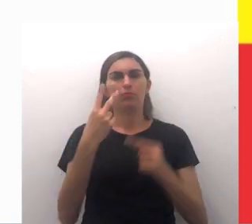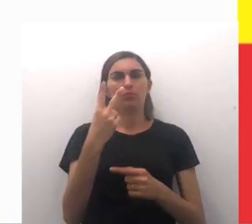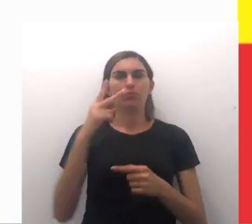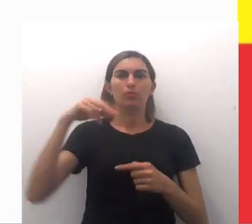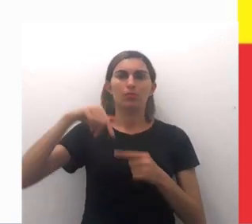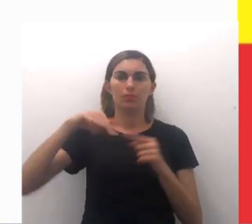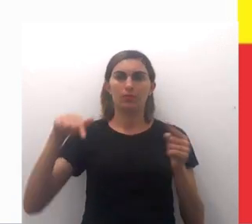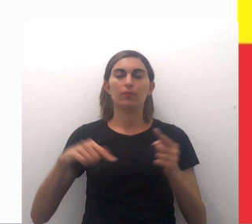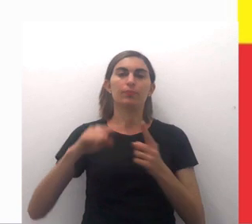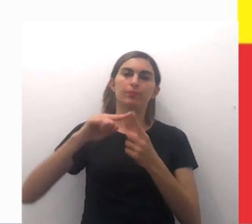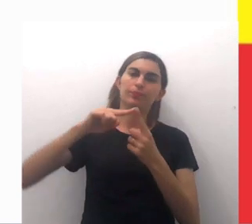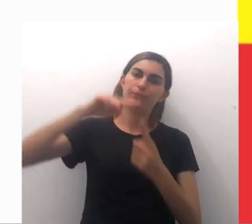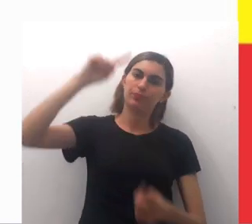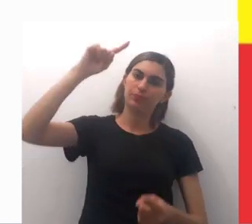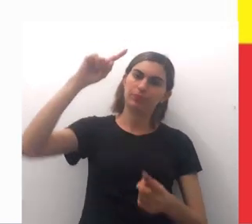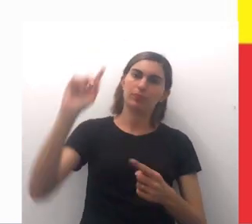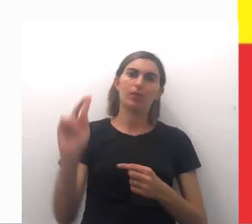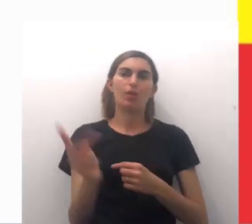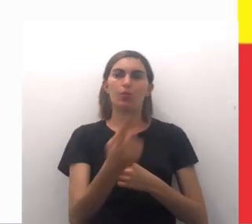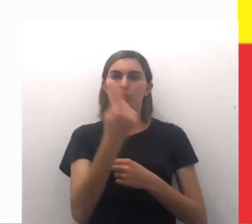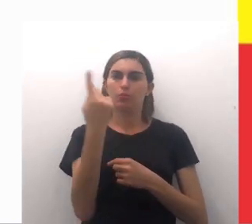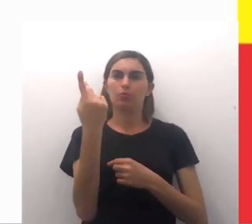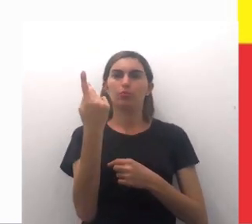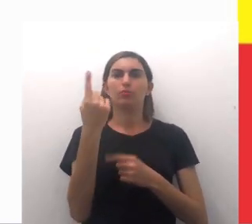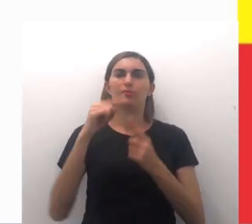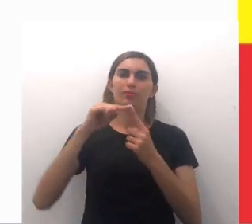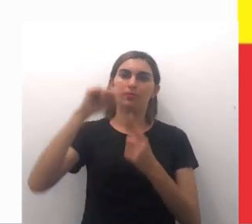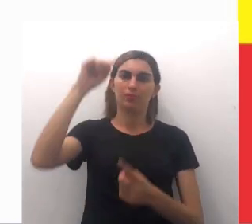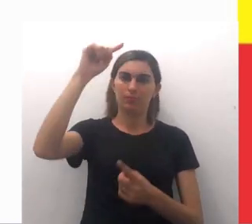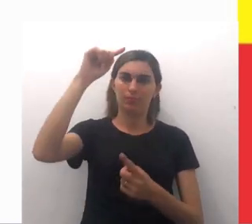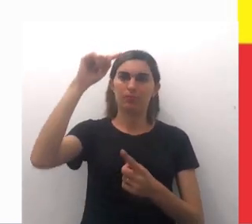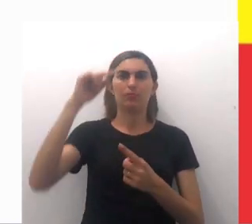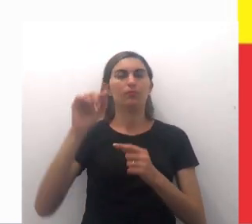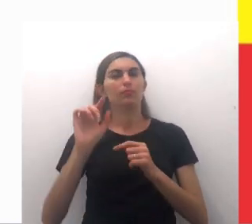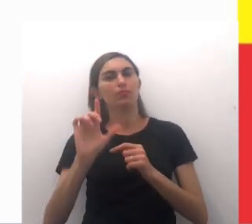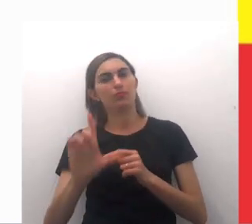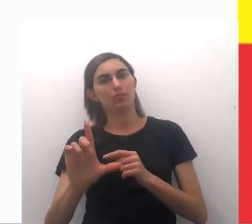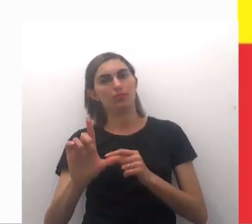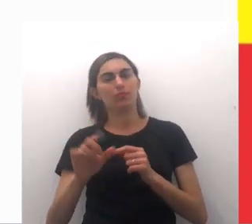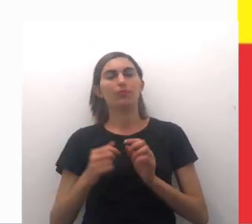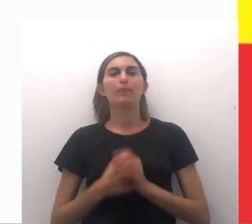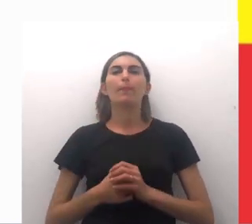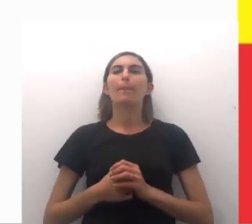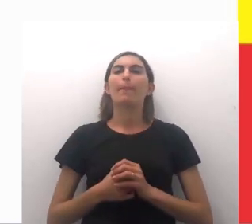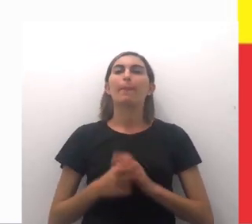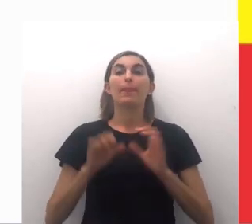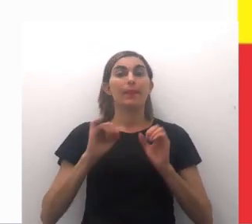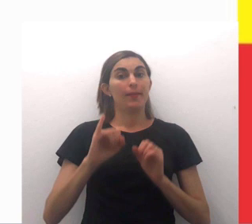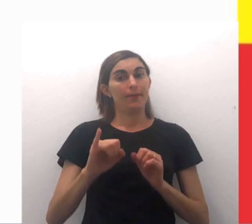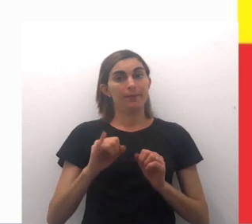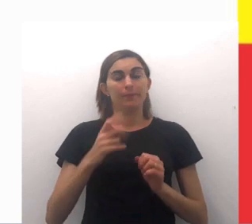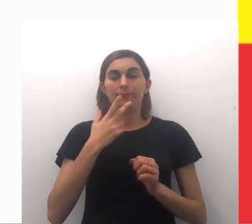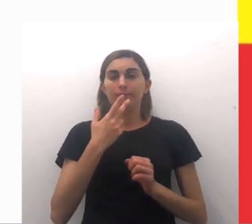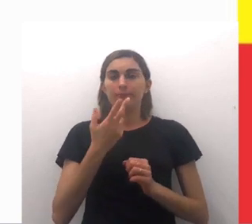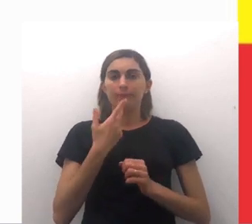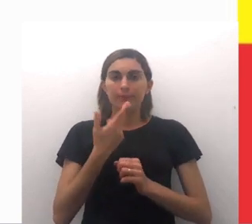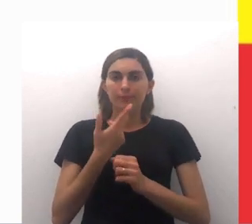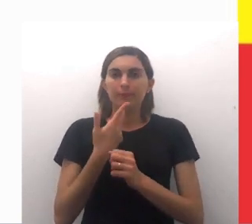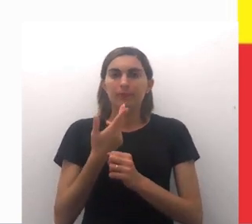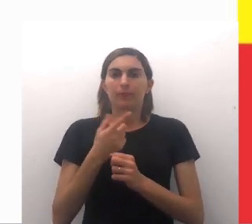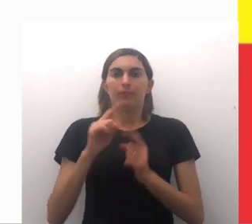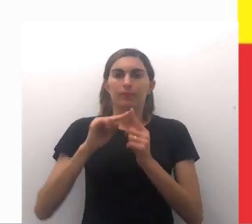2 metros. Então, ó, a altura do todo e a altura do líquido. Então, ó, se a questão